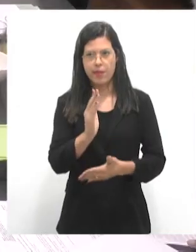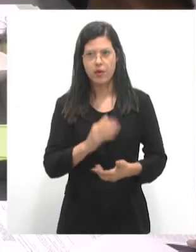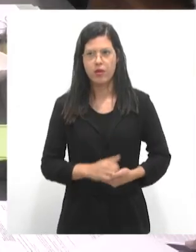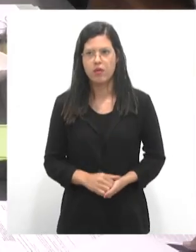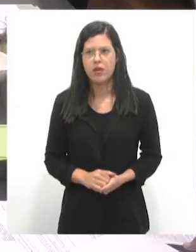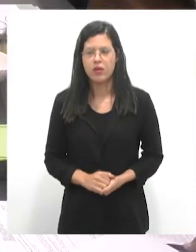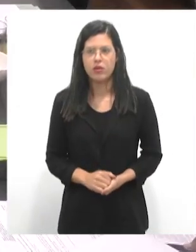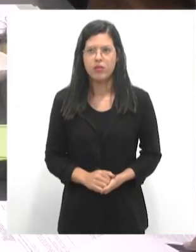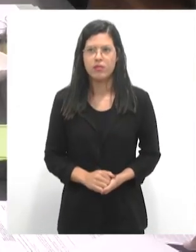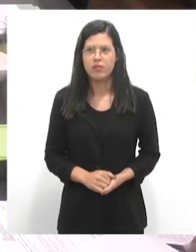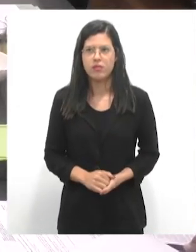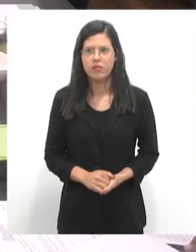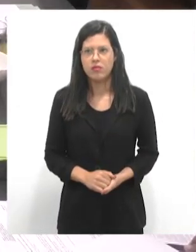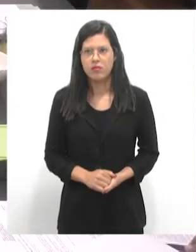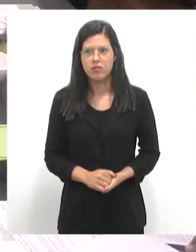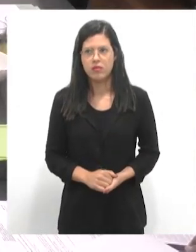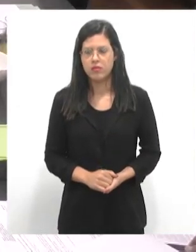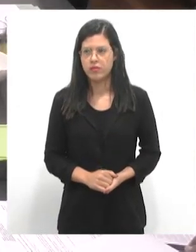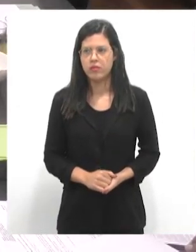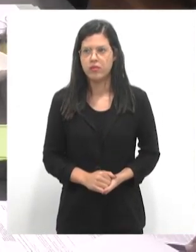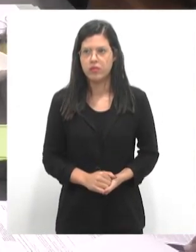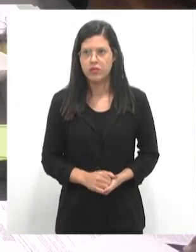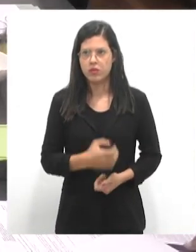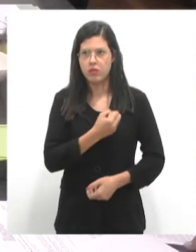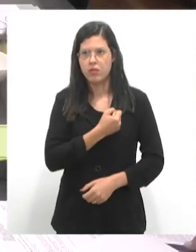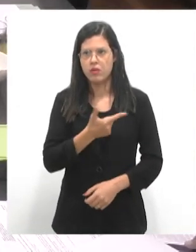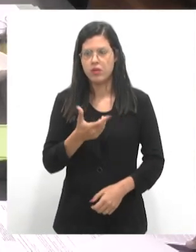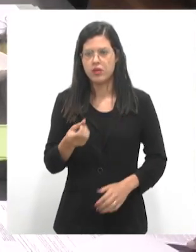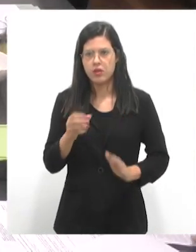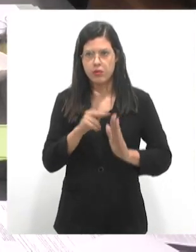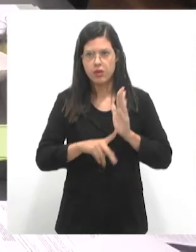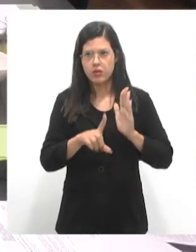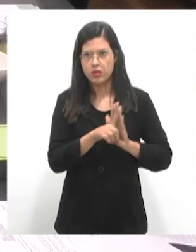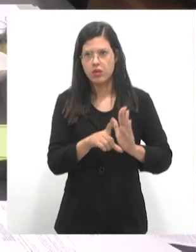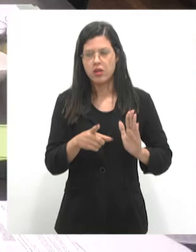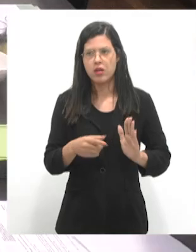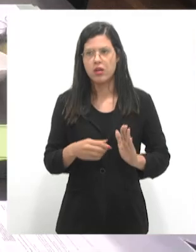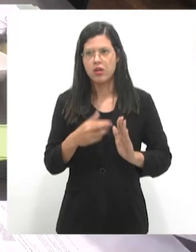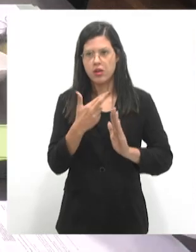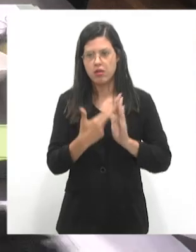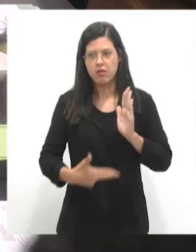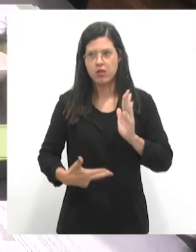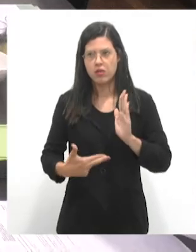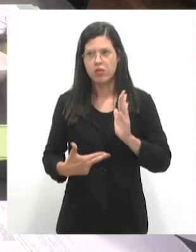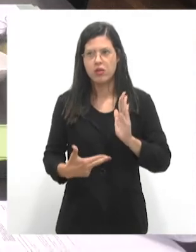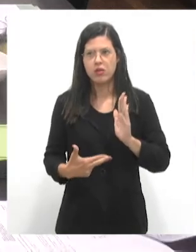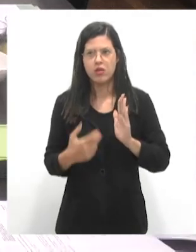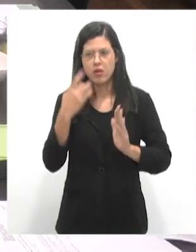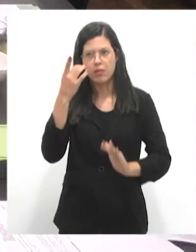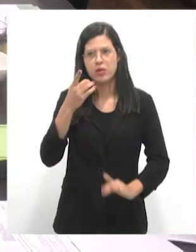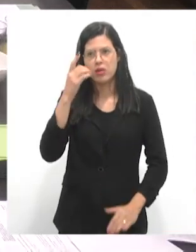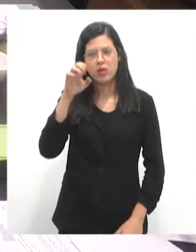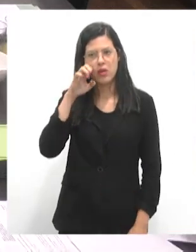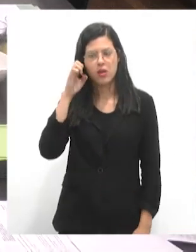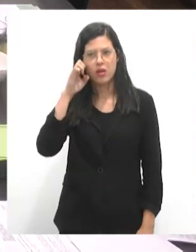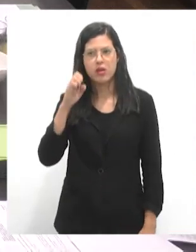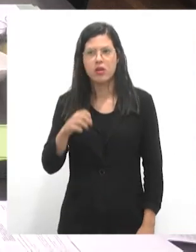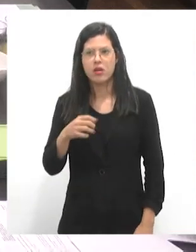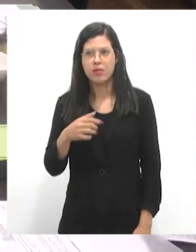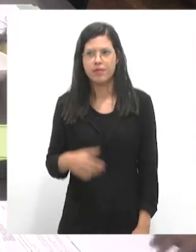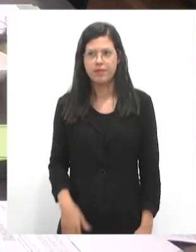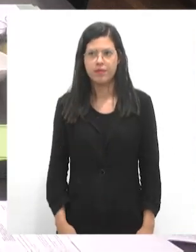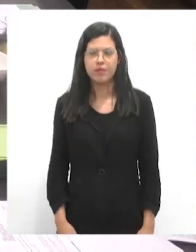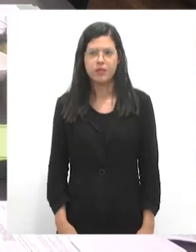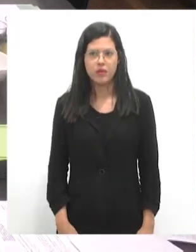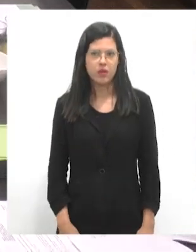estão. Aprovado. 26 da pauta, projetos de relatoria da deputada Elika Takimoto, ou 26 da